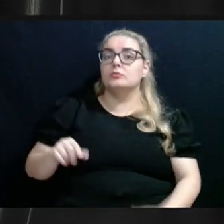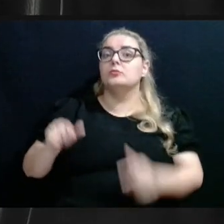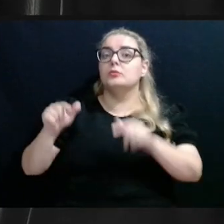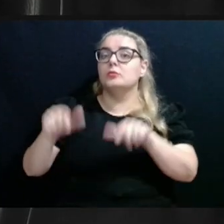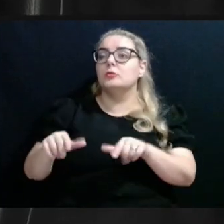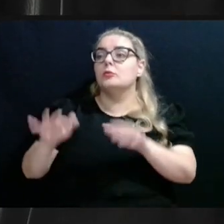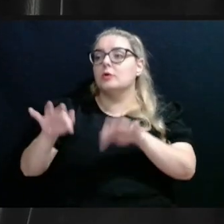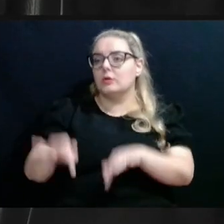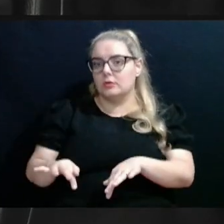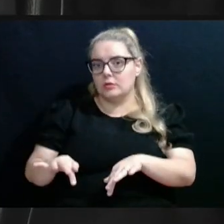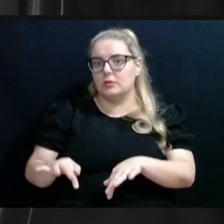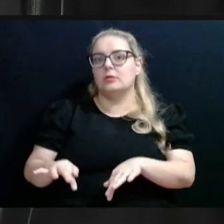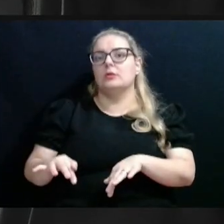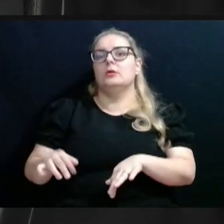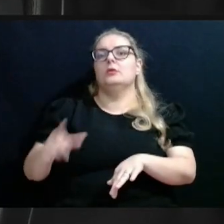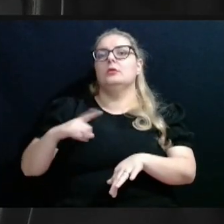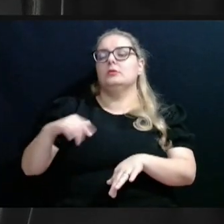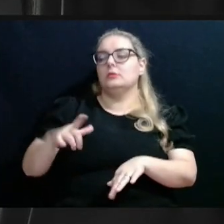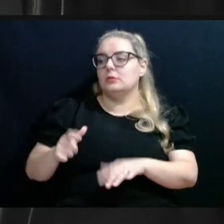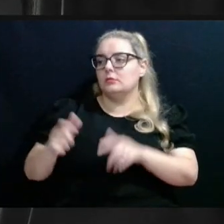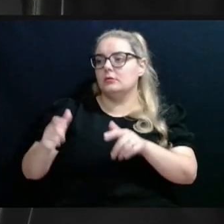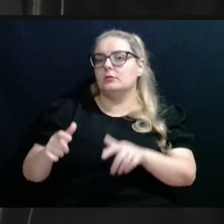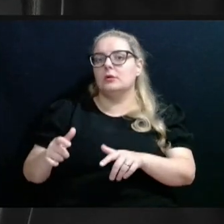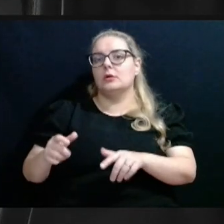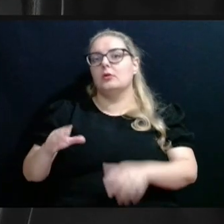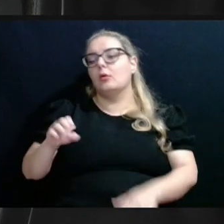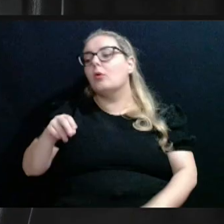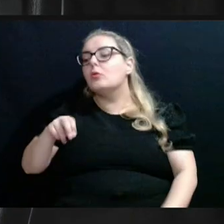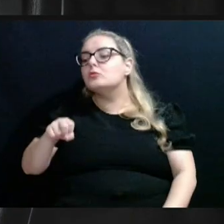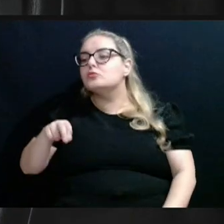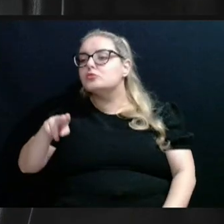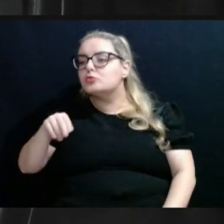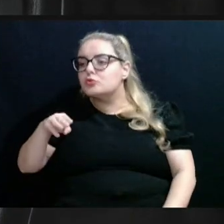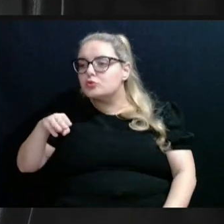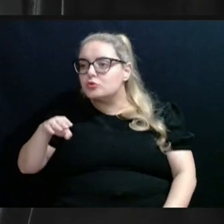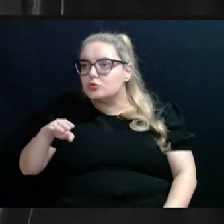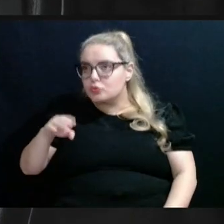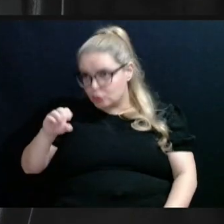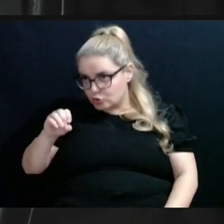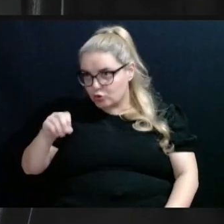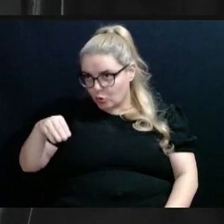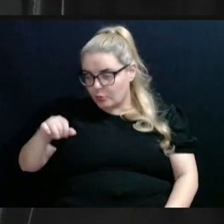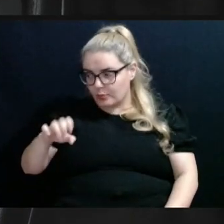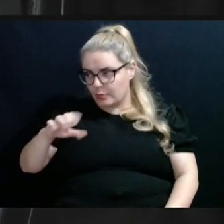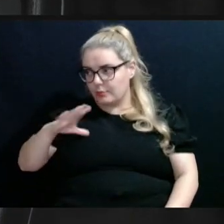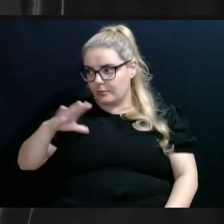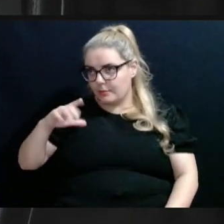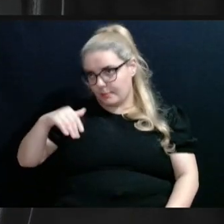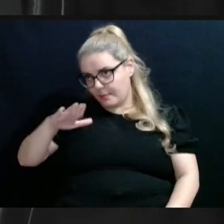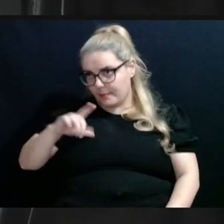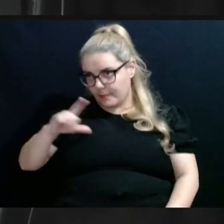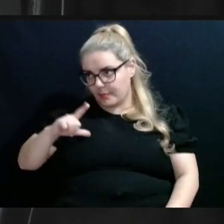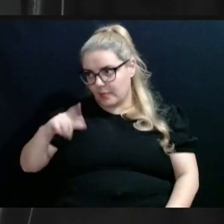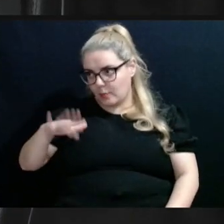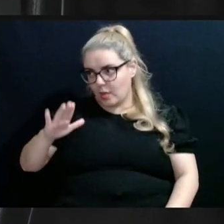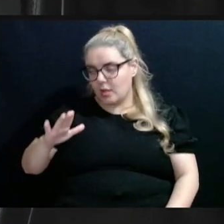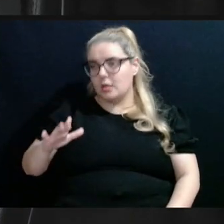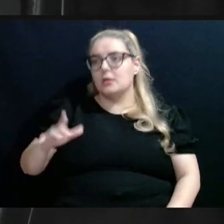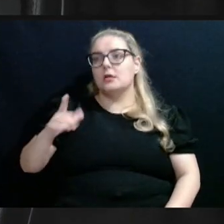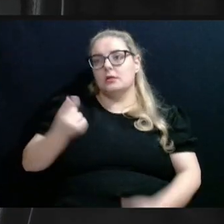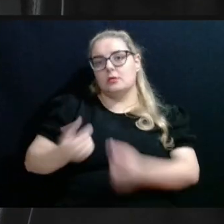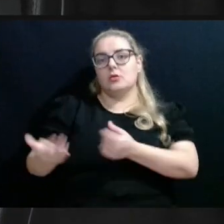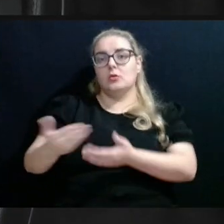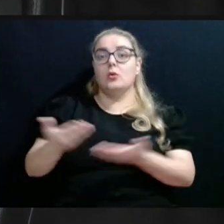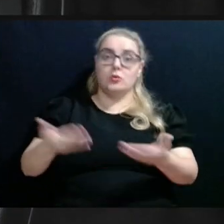houver mais consumo, aquele município terá mais receita. Certo. Hoje, antes da reforma, é o contrário. O imposto